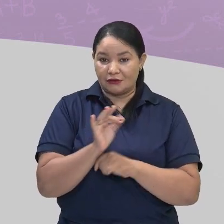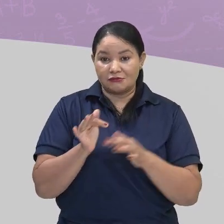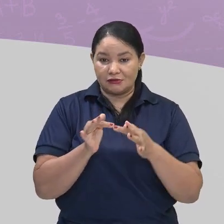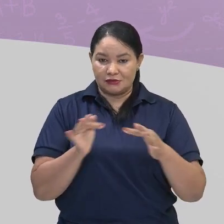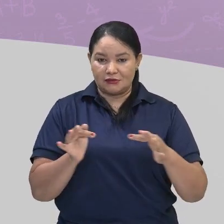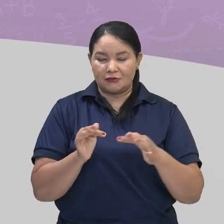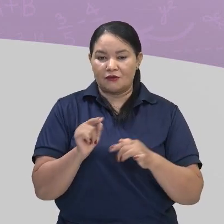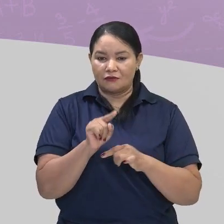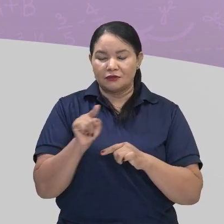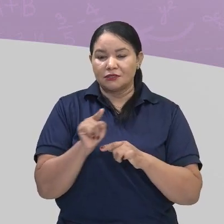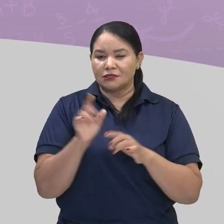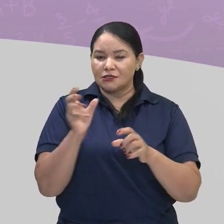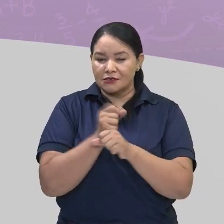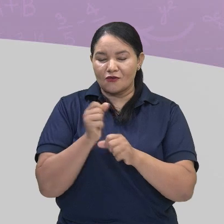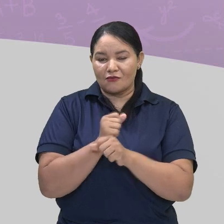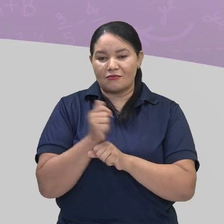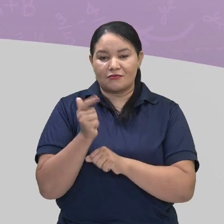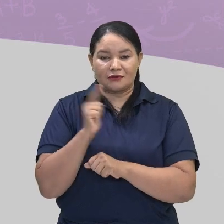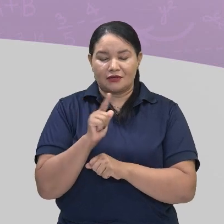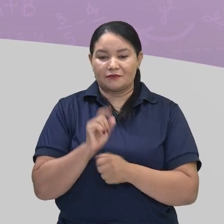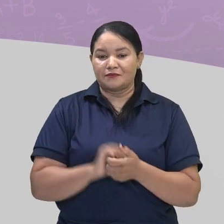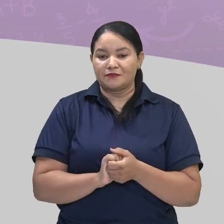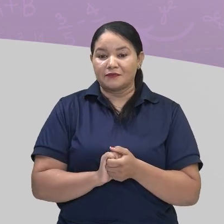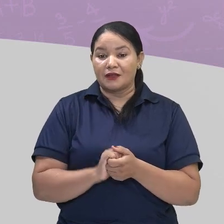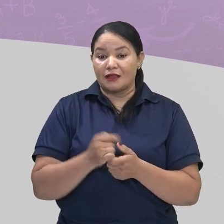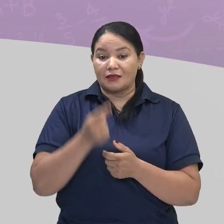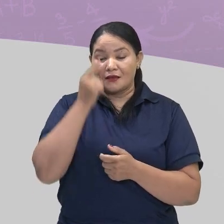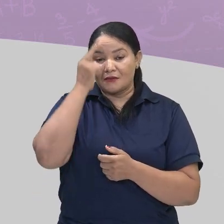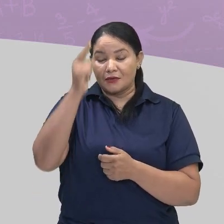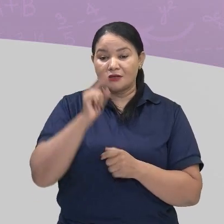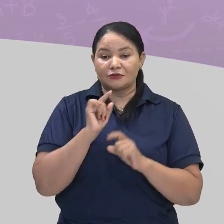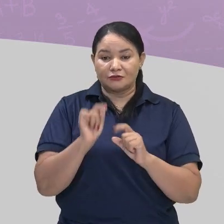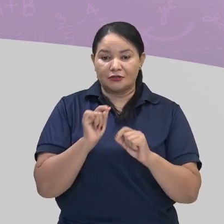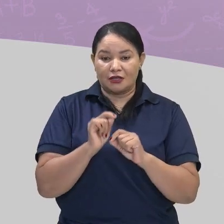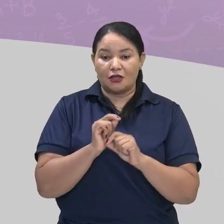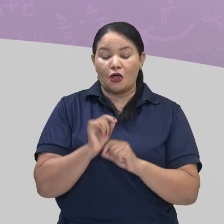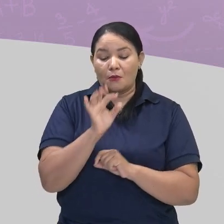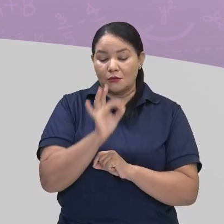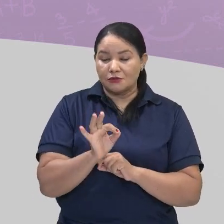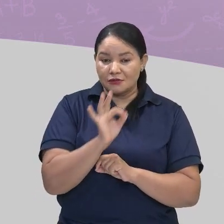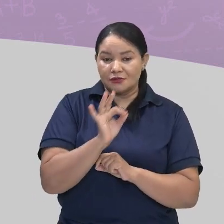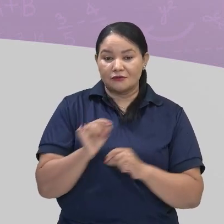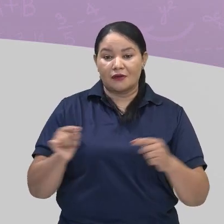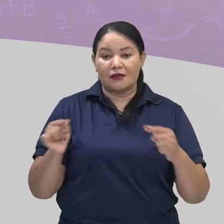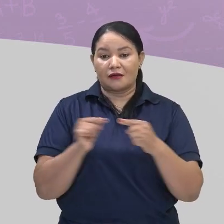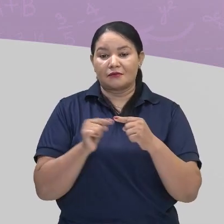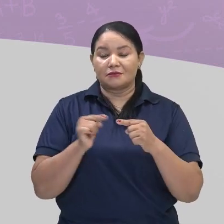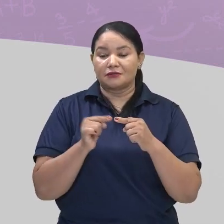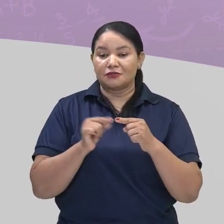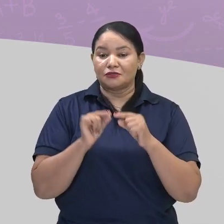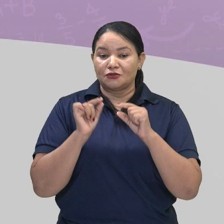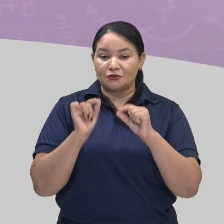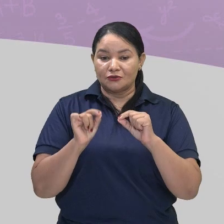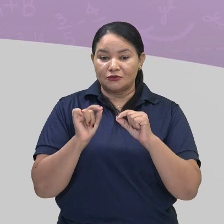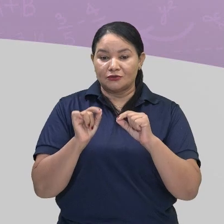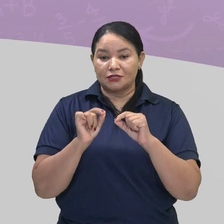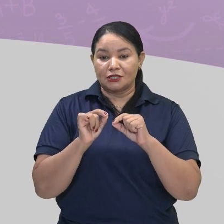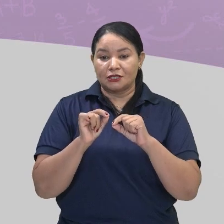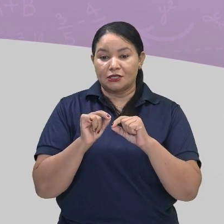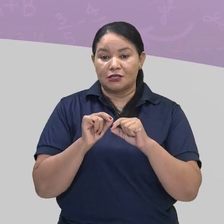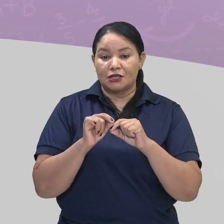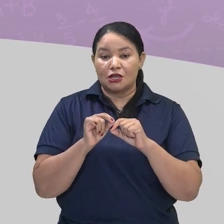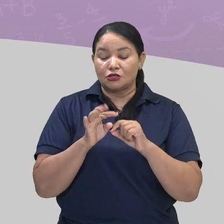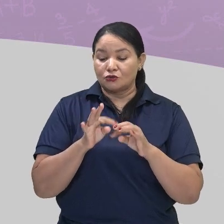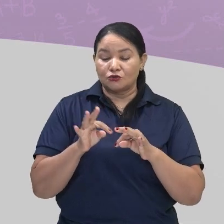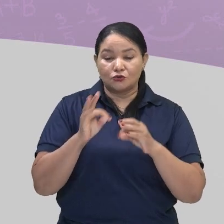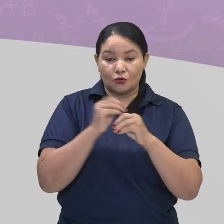realizar esses cálculos, tá bom? Lembrando que a porcentagem é um percentual, é um percentual em cima de um